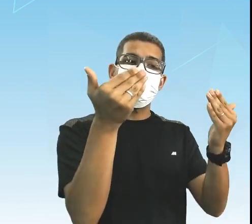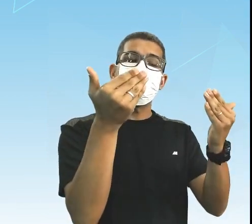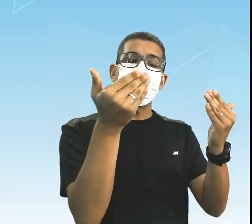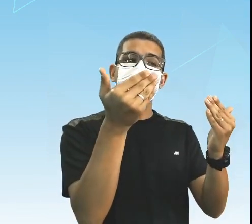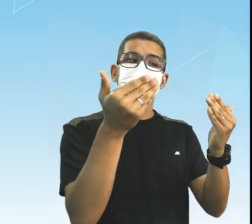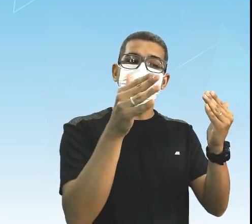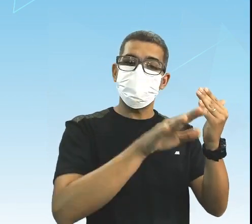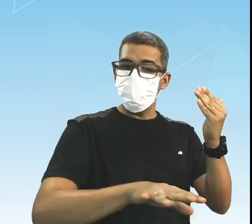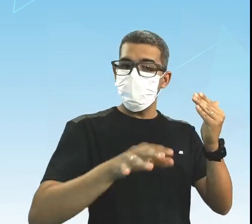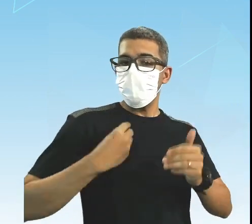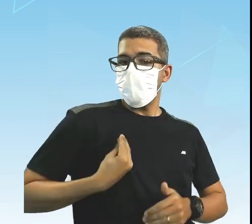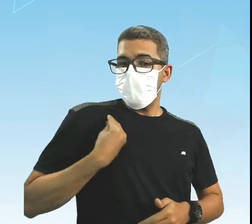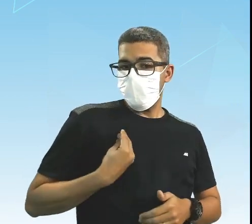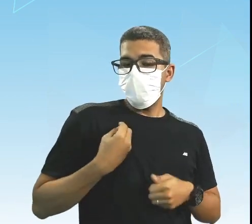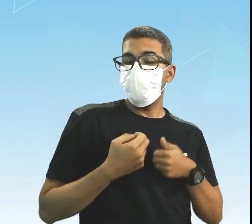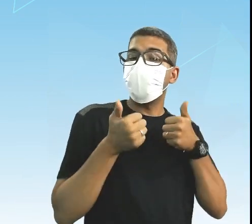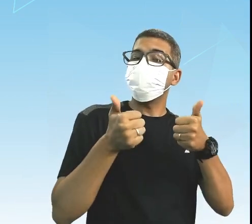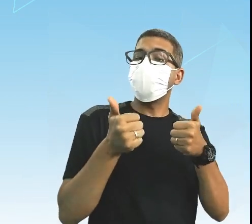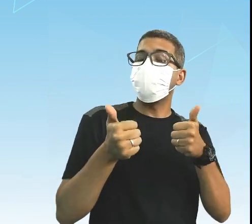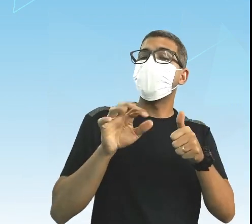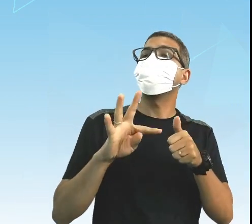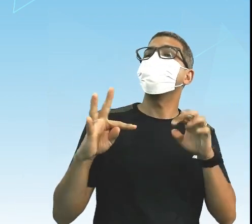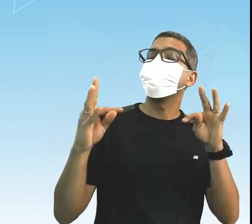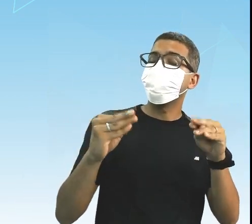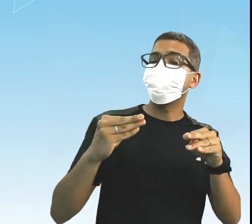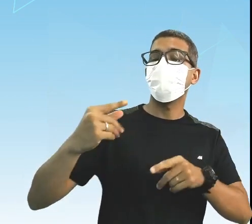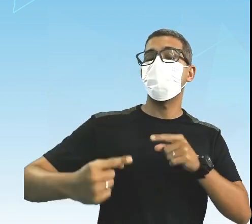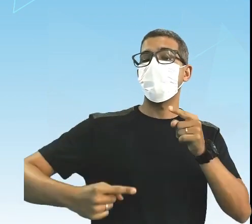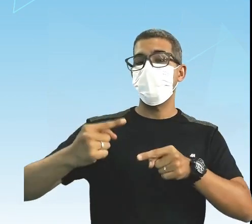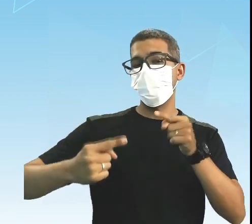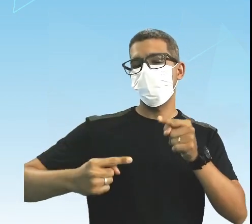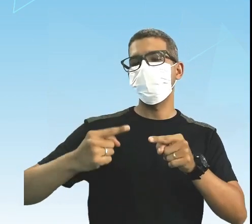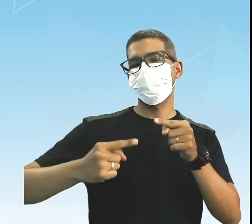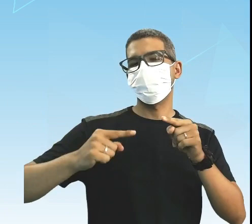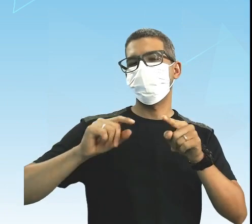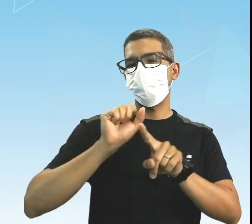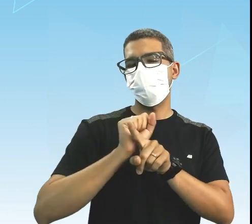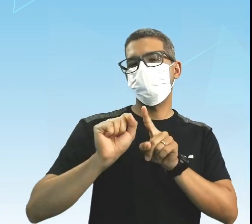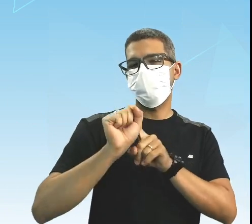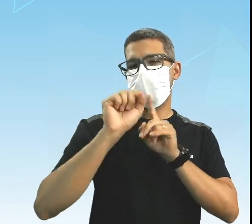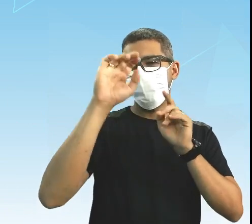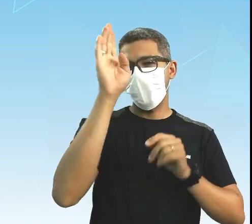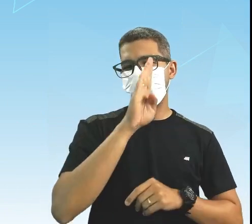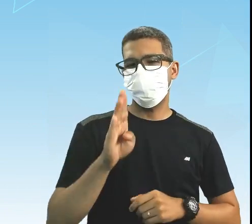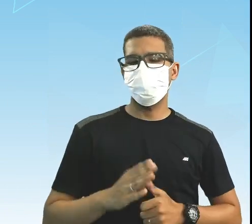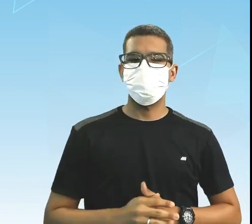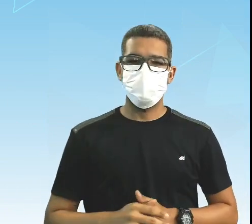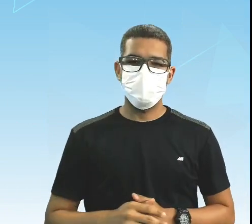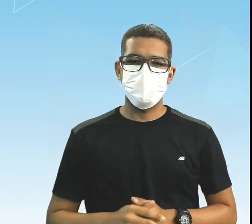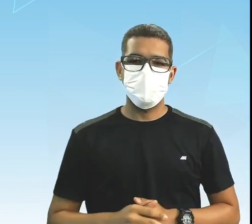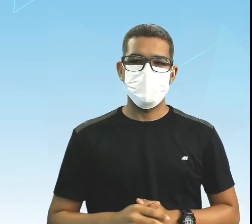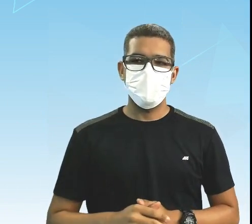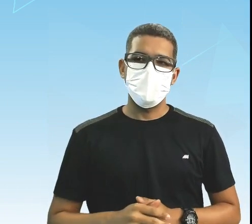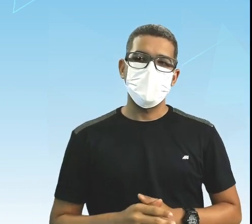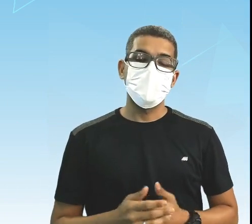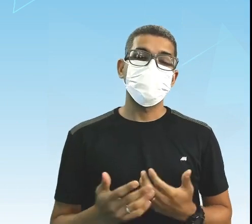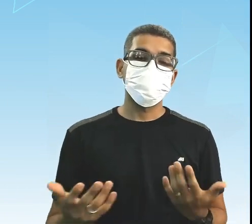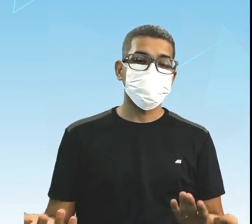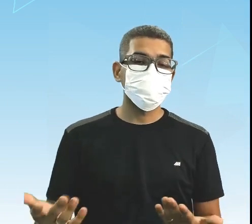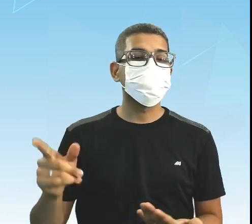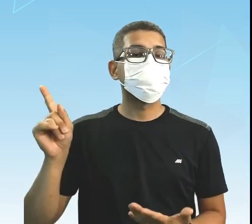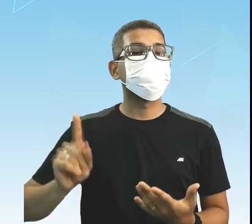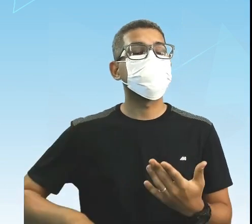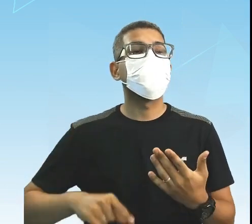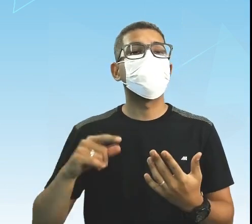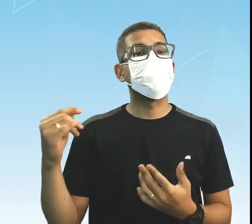de toda a população, toda a sociedade brasileira, por exemplo. Entendeu, meus amores? Isso faz parte da